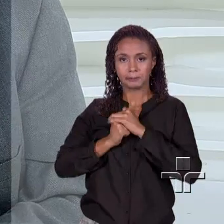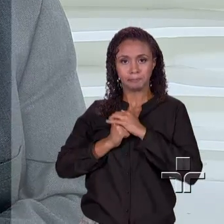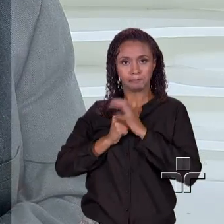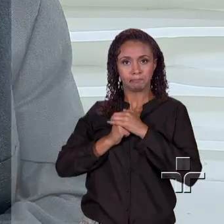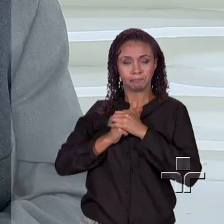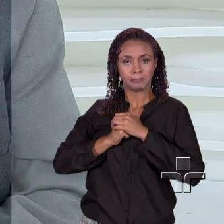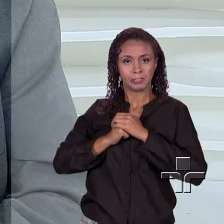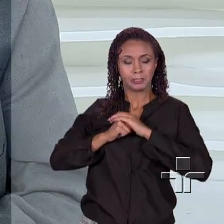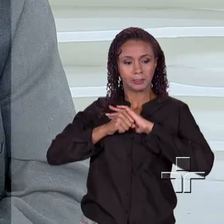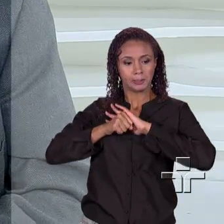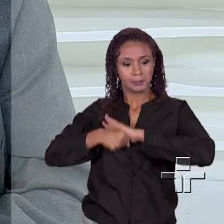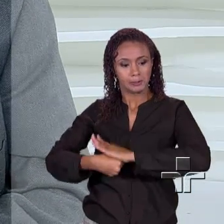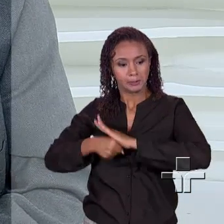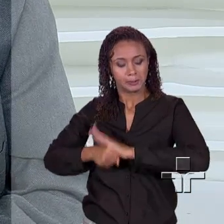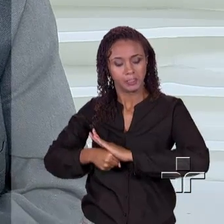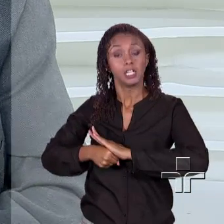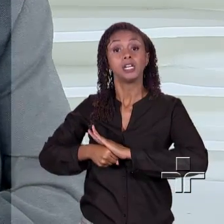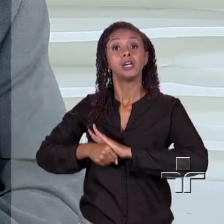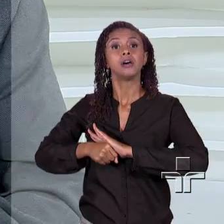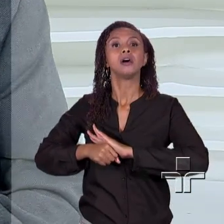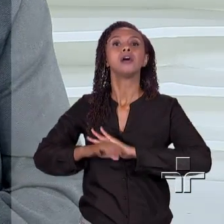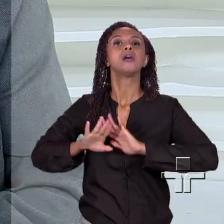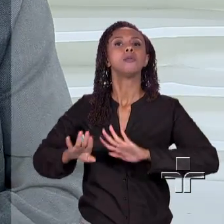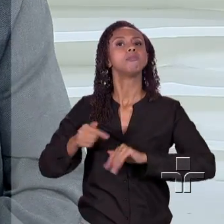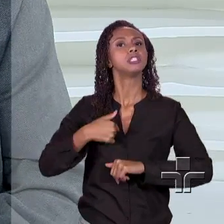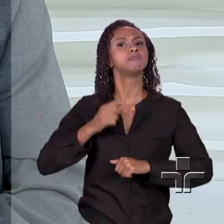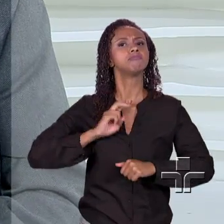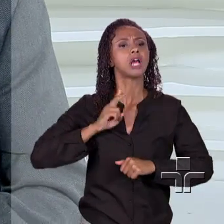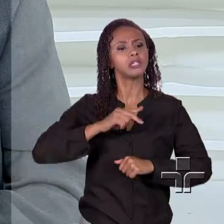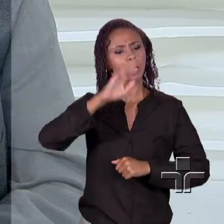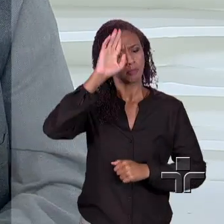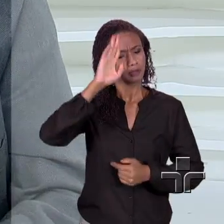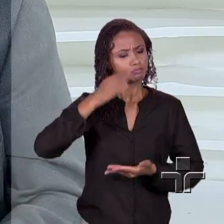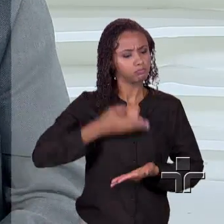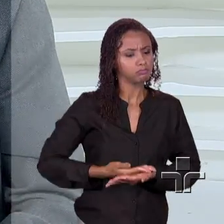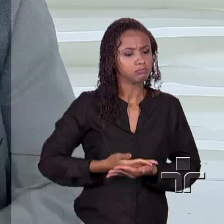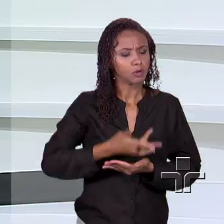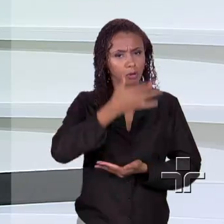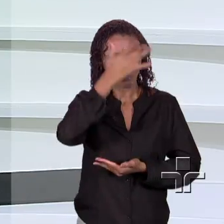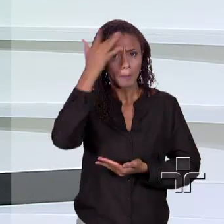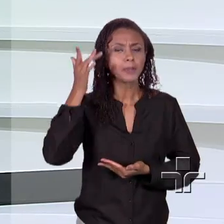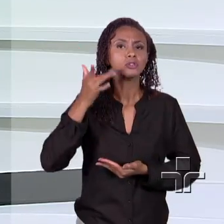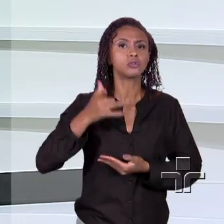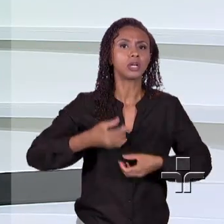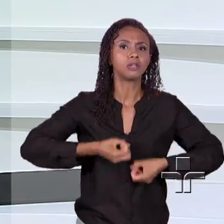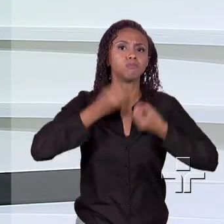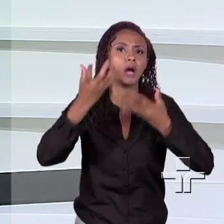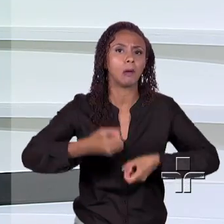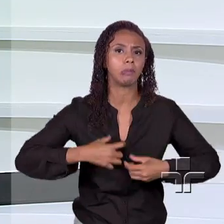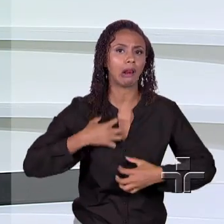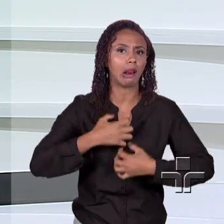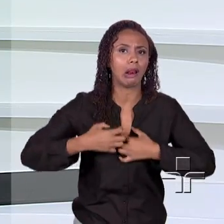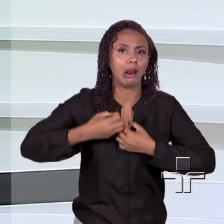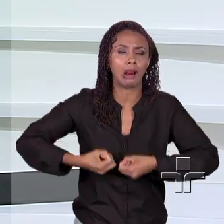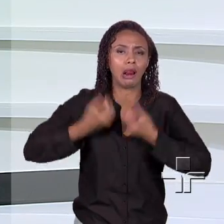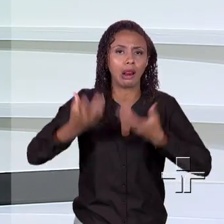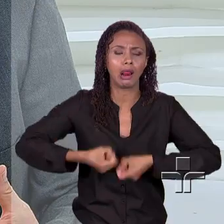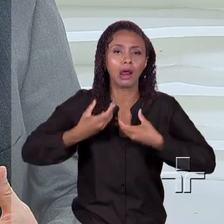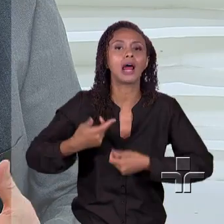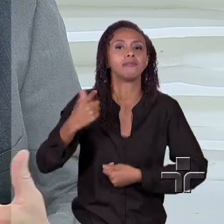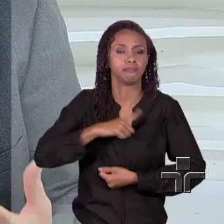sempre procurava uma pessoa, uma confiante, uma pessoa com quem ele podia confessar essa angústia dele e sempre